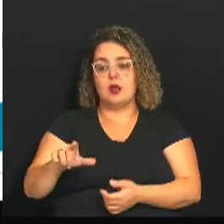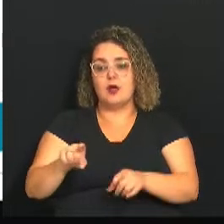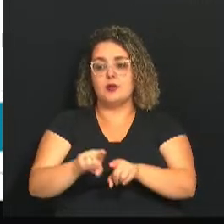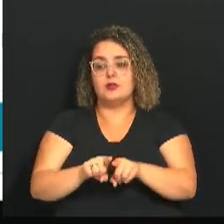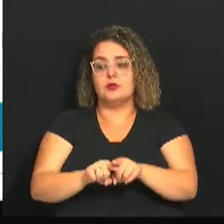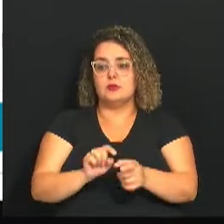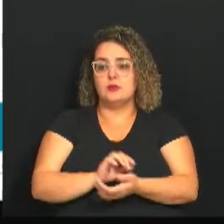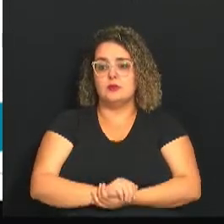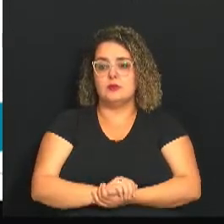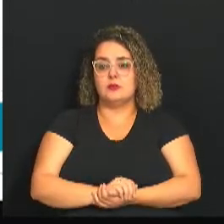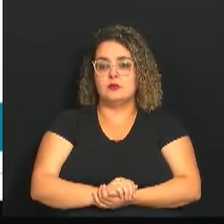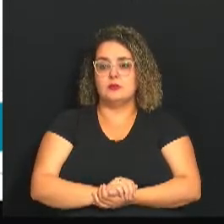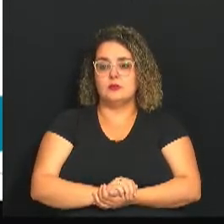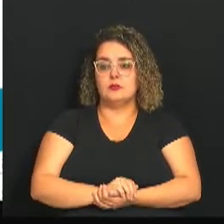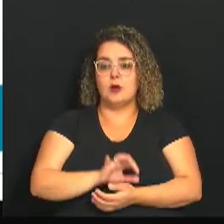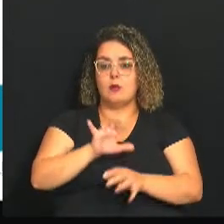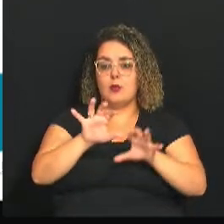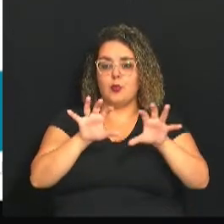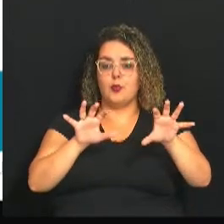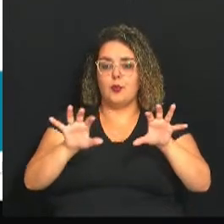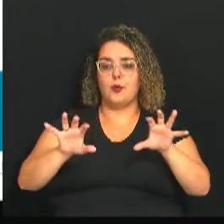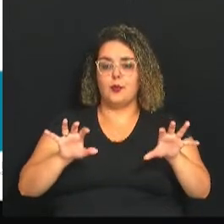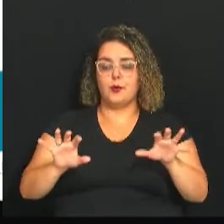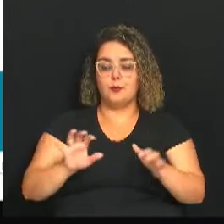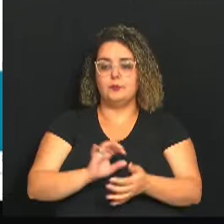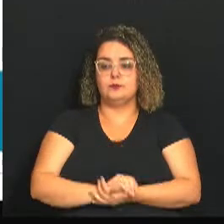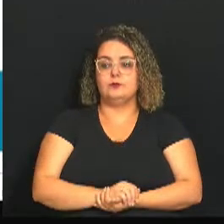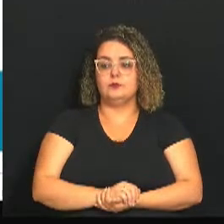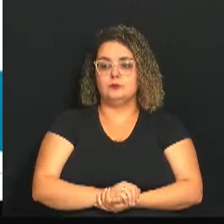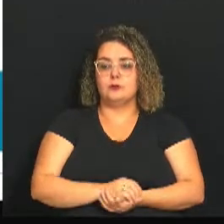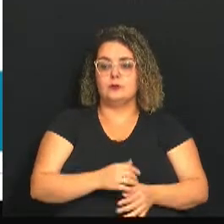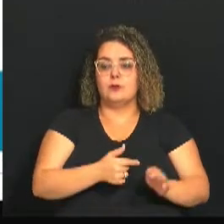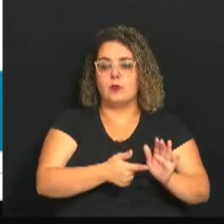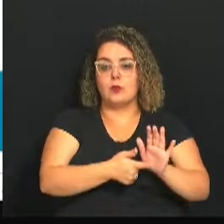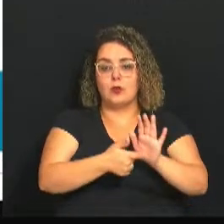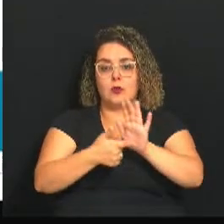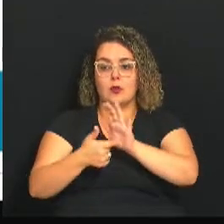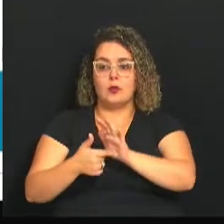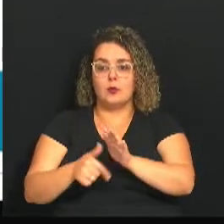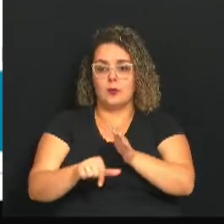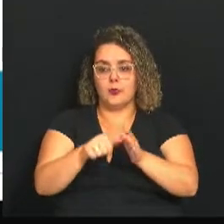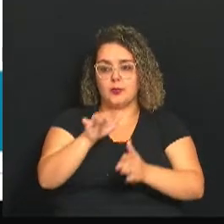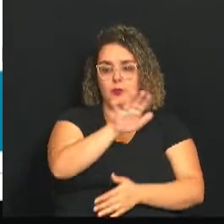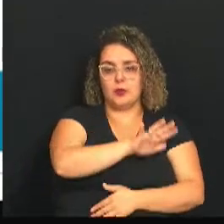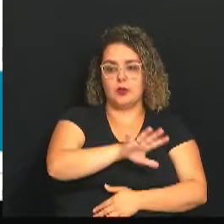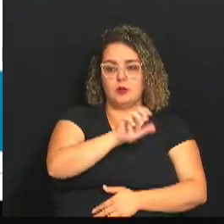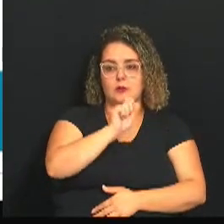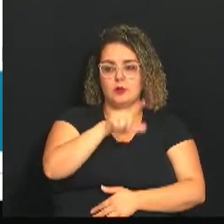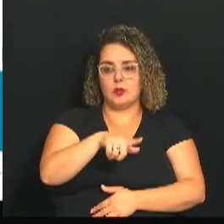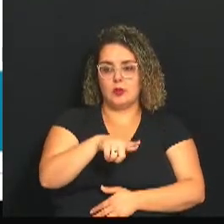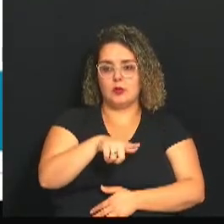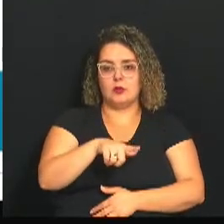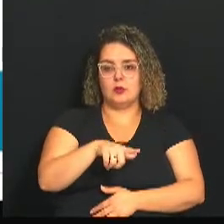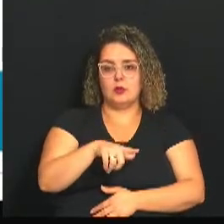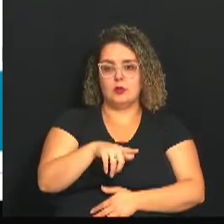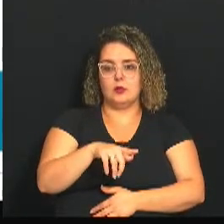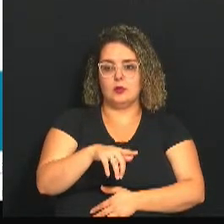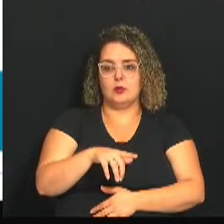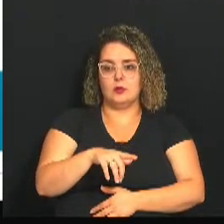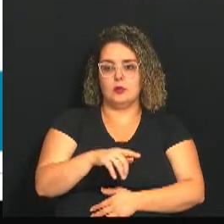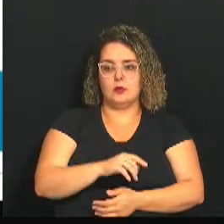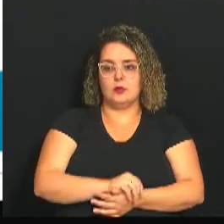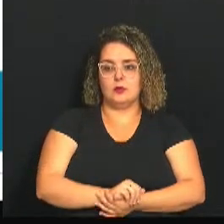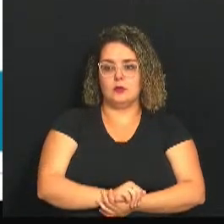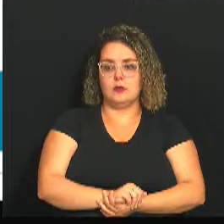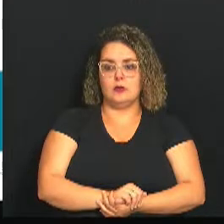Esses mapas aqui, eles nos mostram, primeiramente, esse daqui é o mapa de densidade kernel de alagamentos